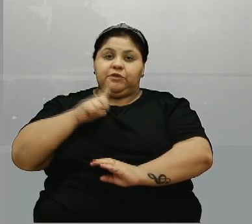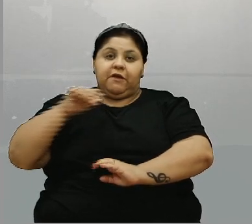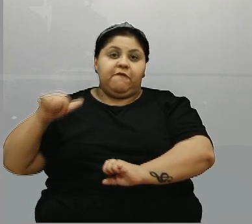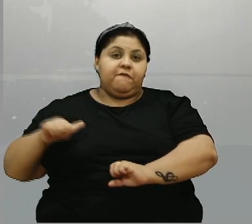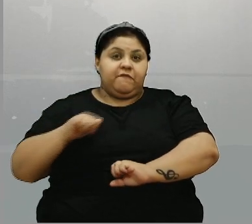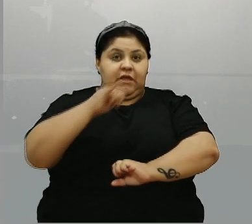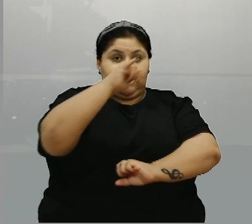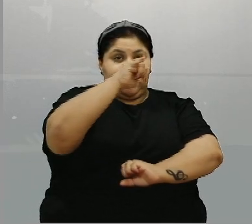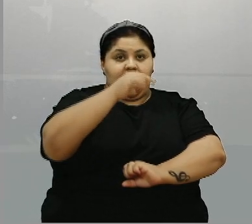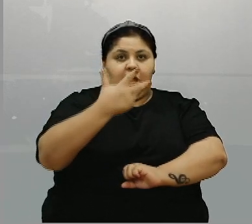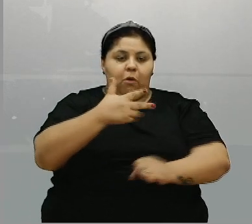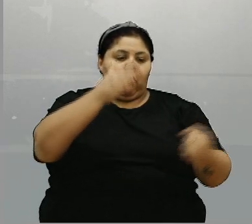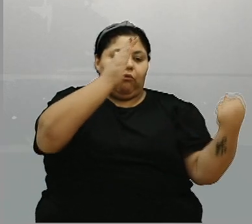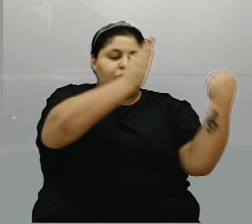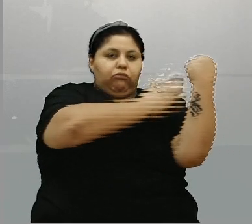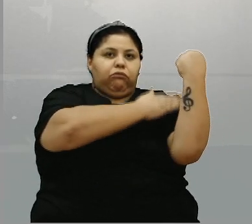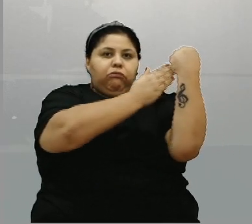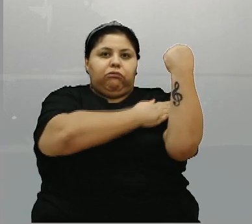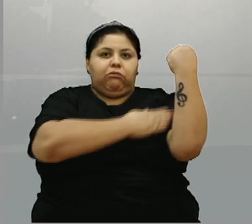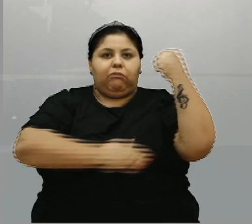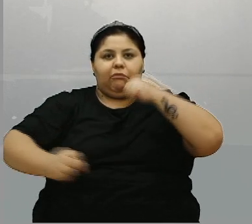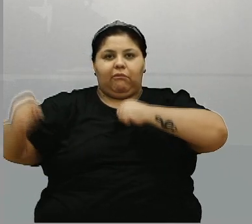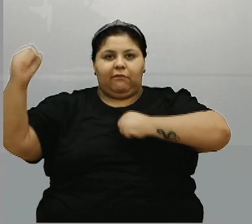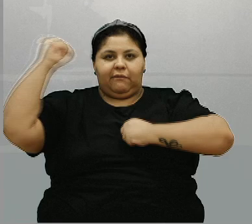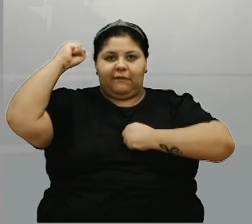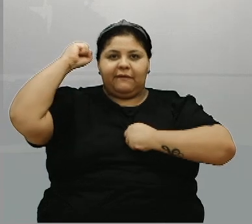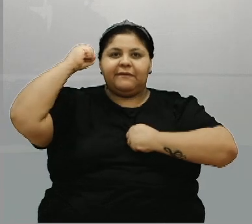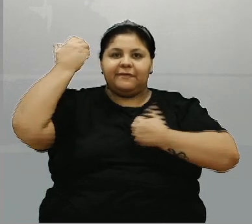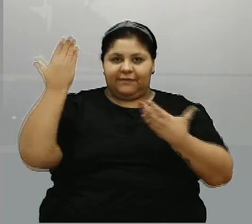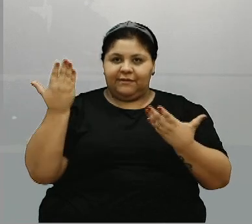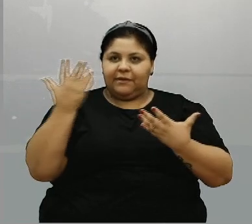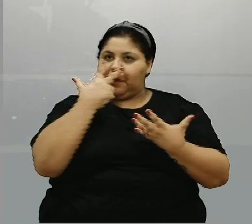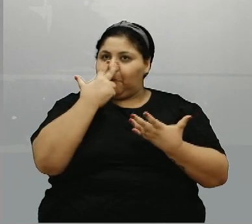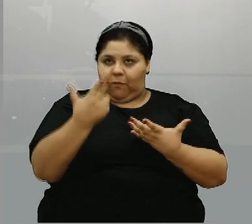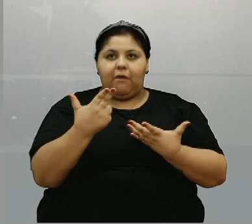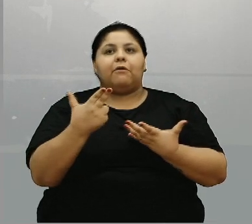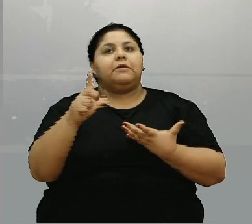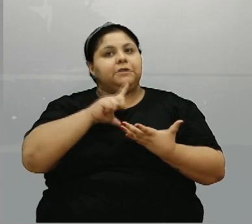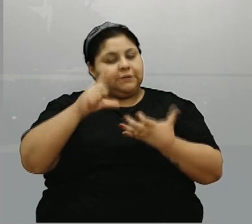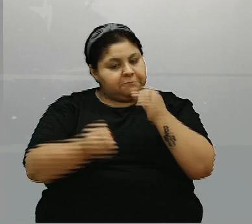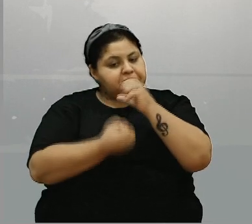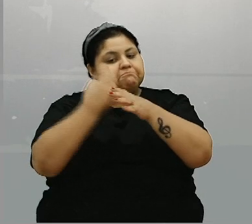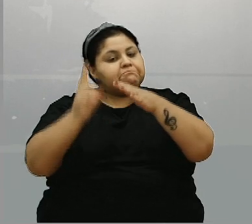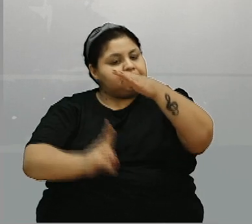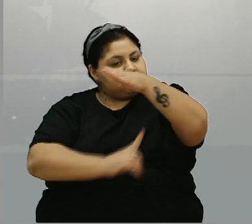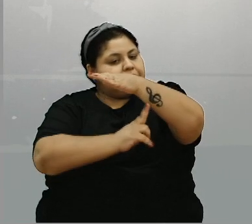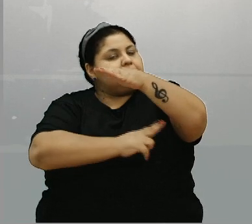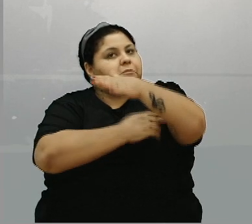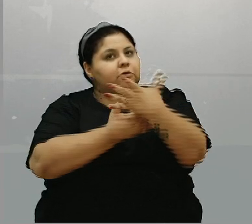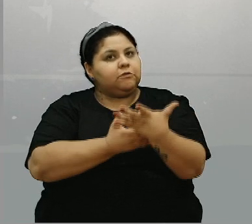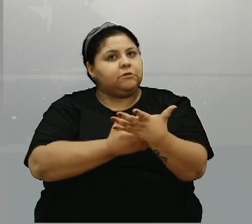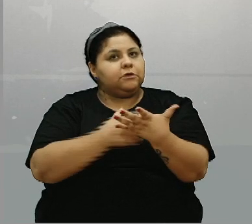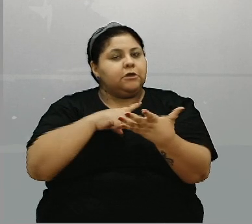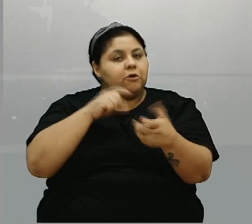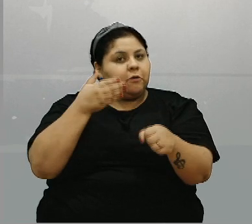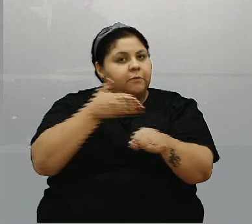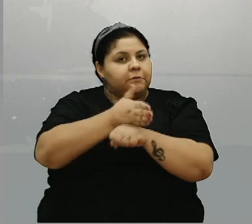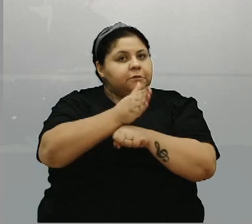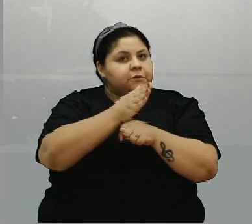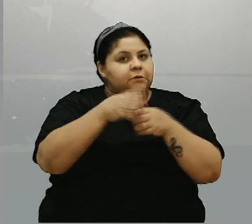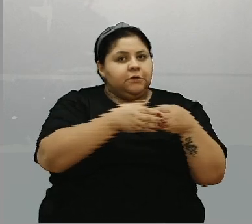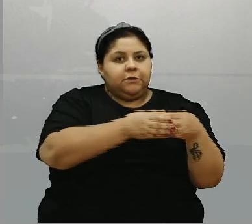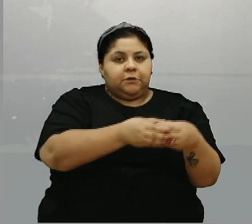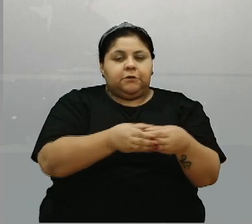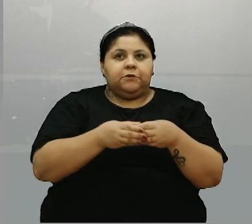cá. Então não dá mais, tem que surgir essa ponte logo. Estou sabendo, então, eu também entrei nesse grupo,